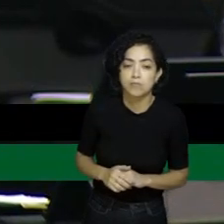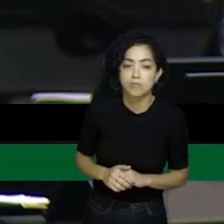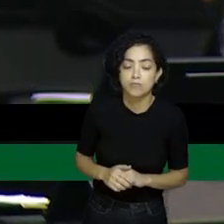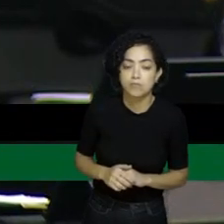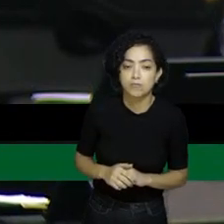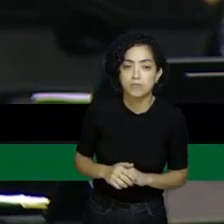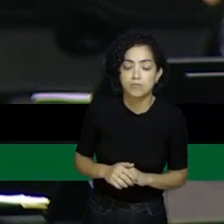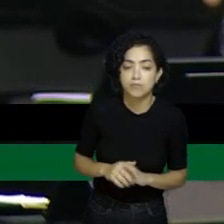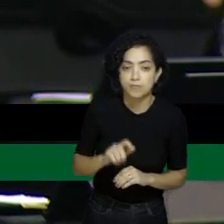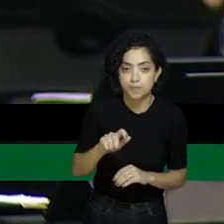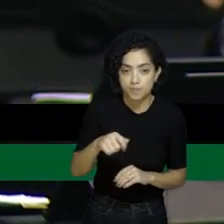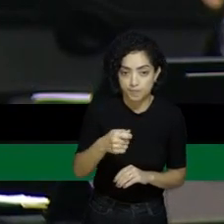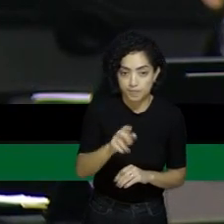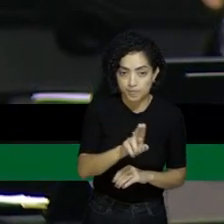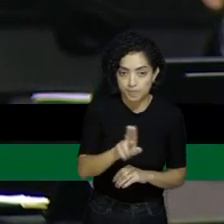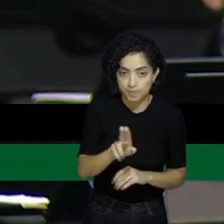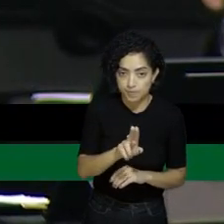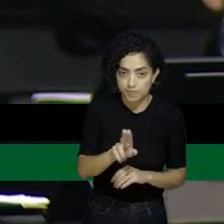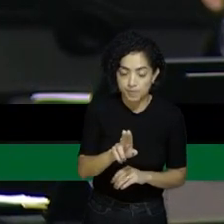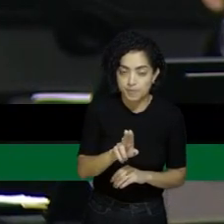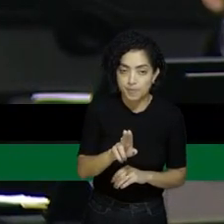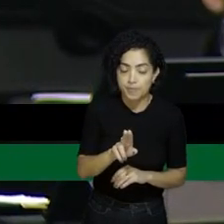Hemeroteca Digital Catarinense João